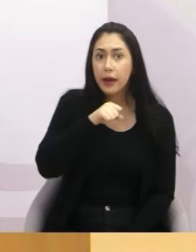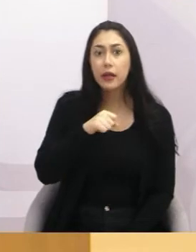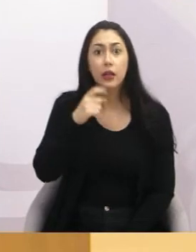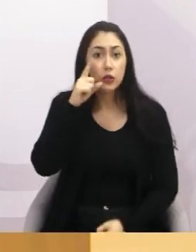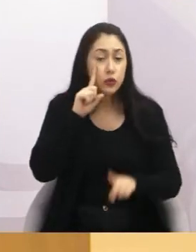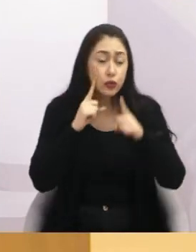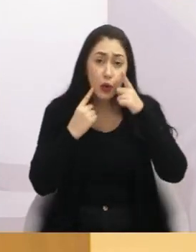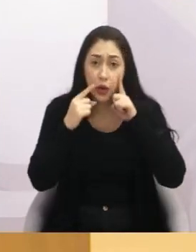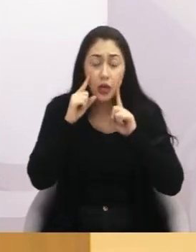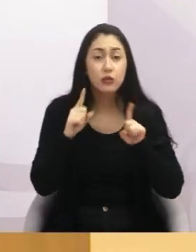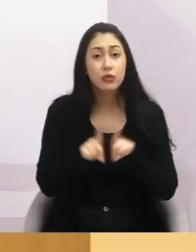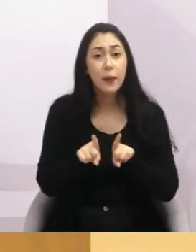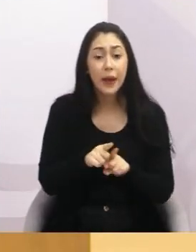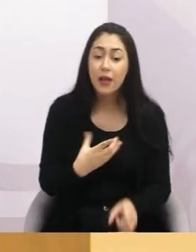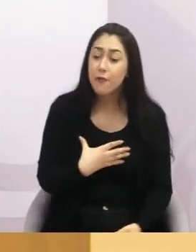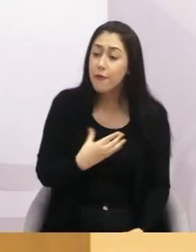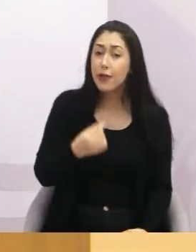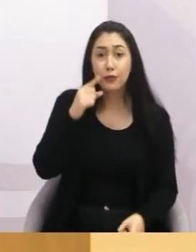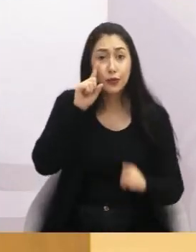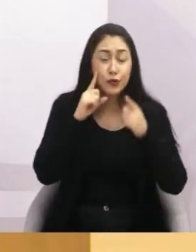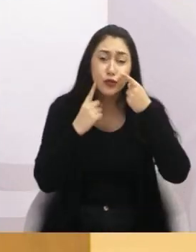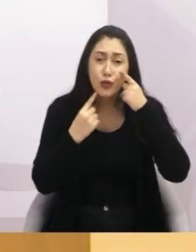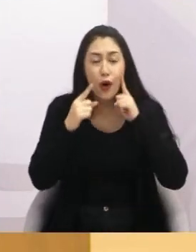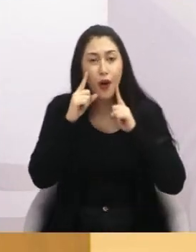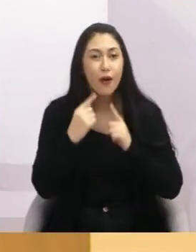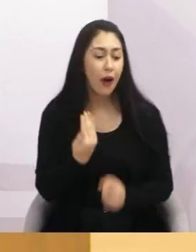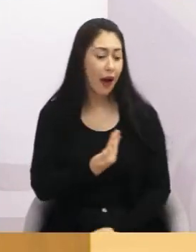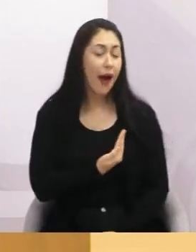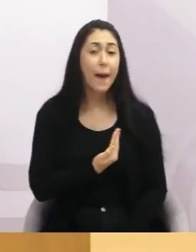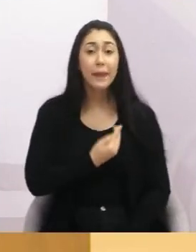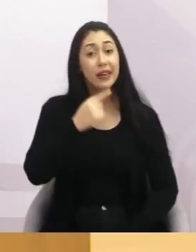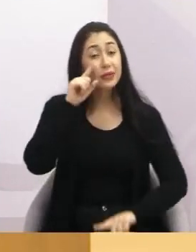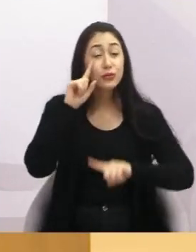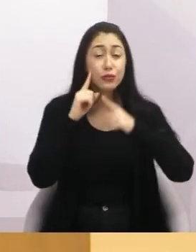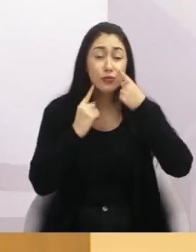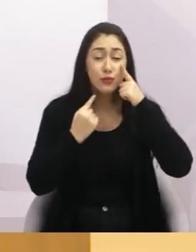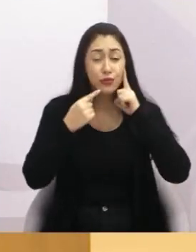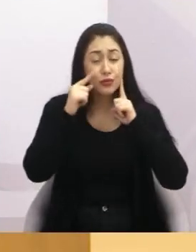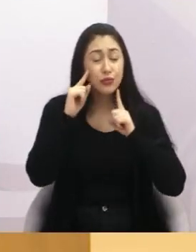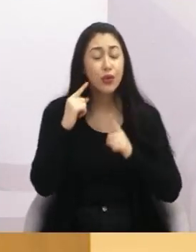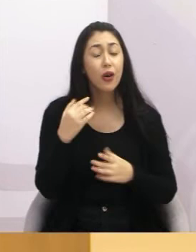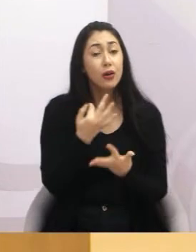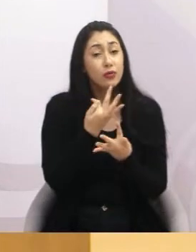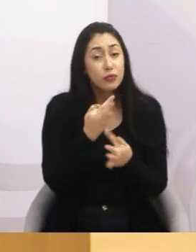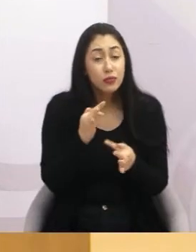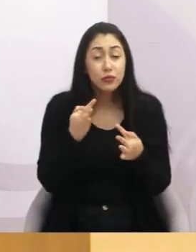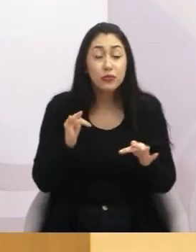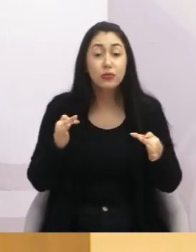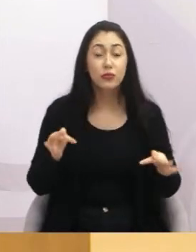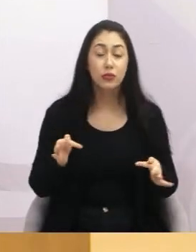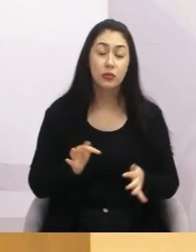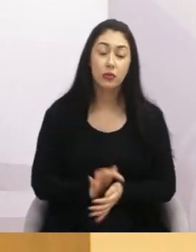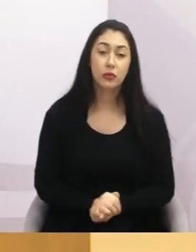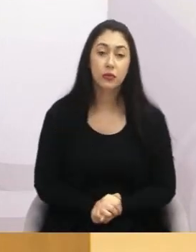filhos, são filhos que choram a morte de seus pais, são amigos que choram a perda dos seus